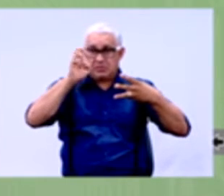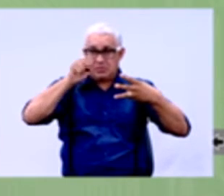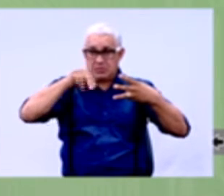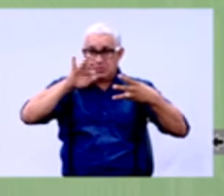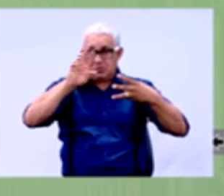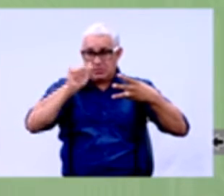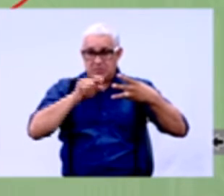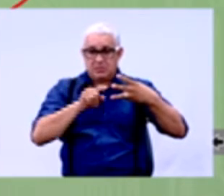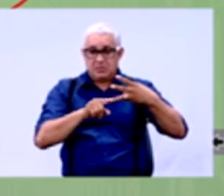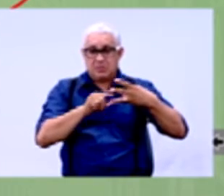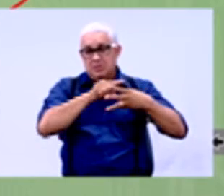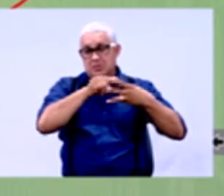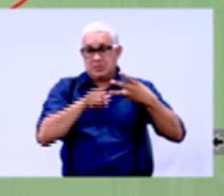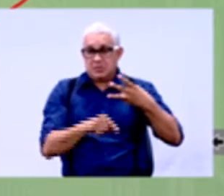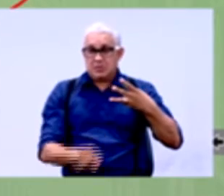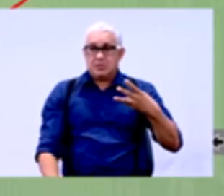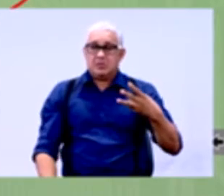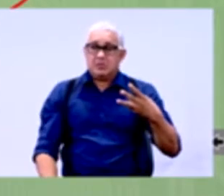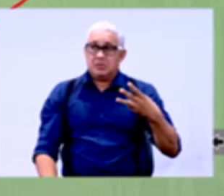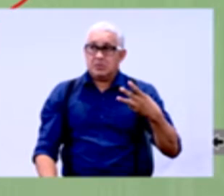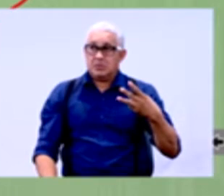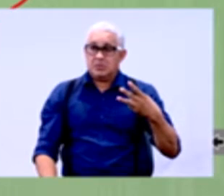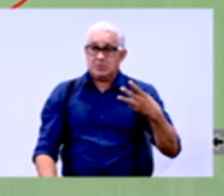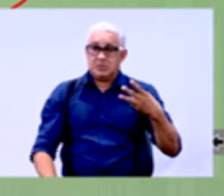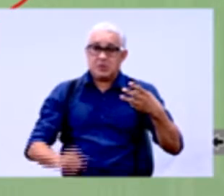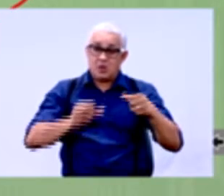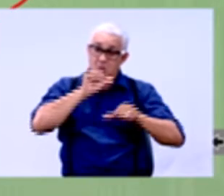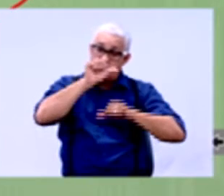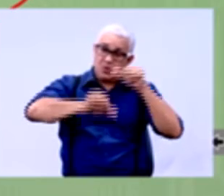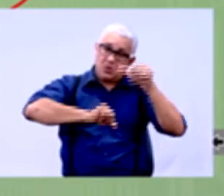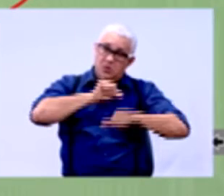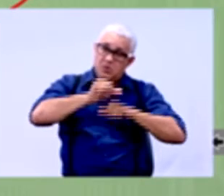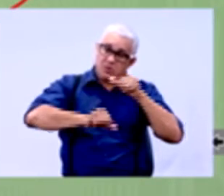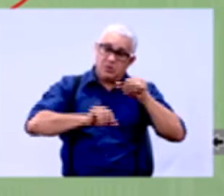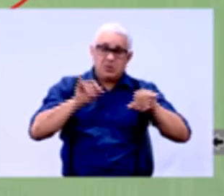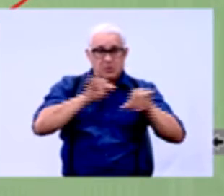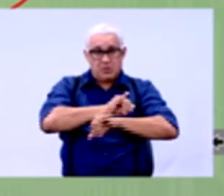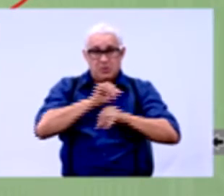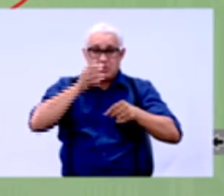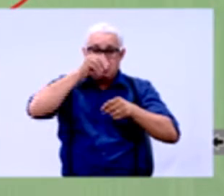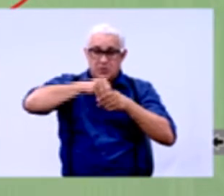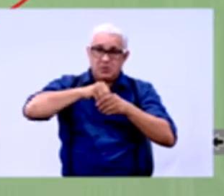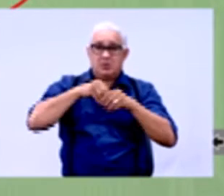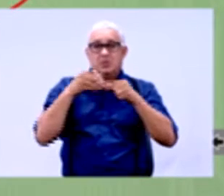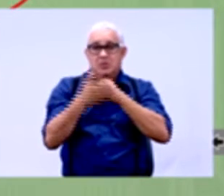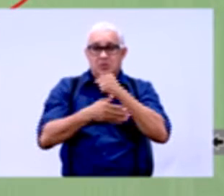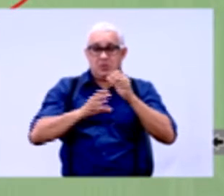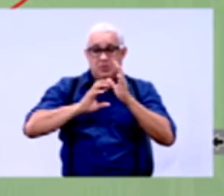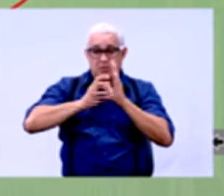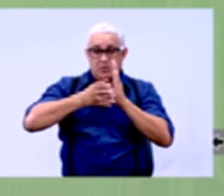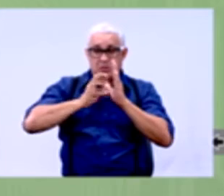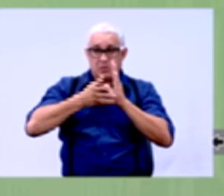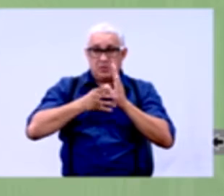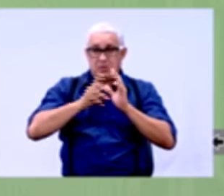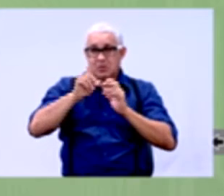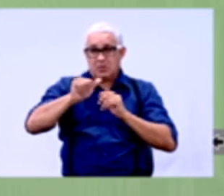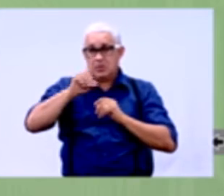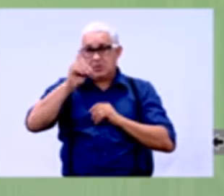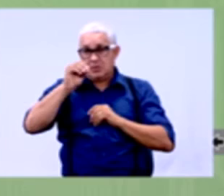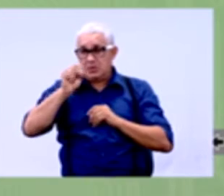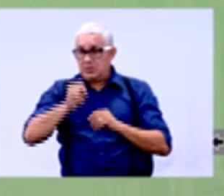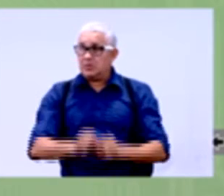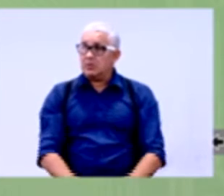para fazer, então, a alteração da informação na nossa base de dados.